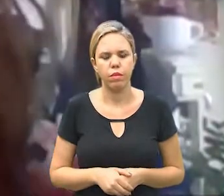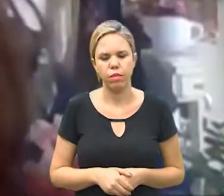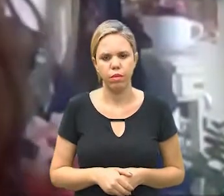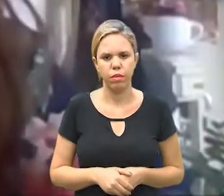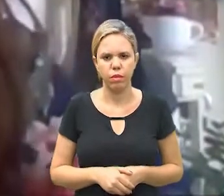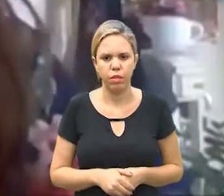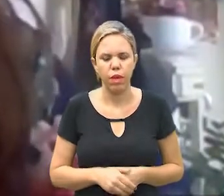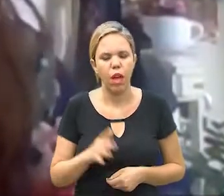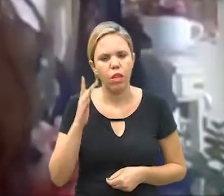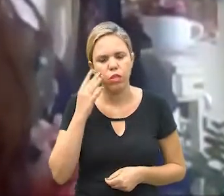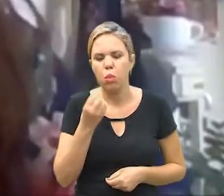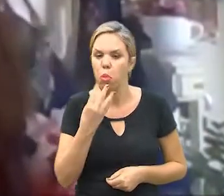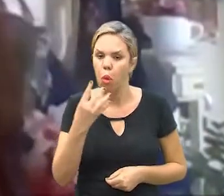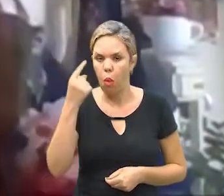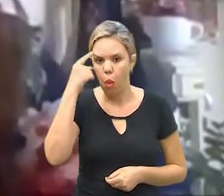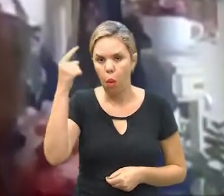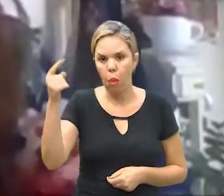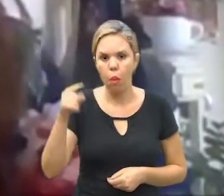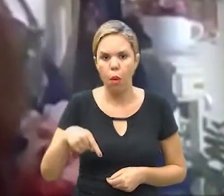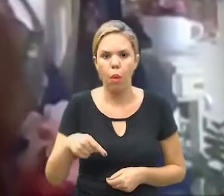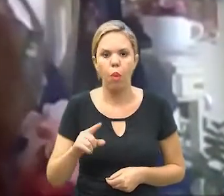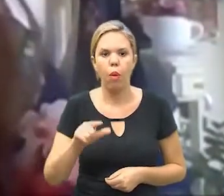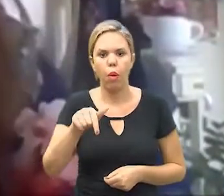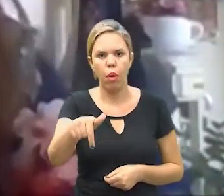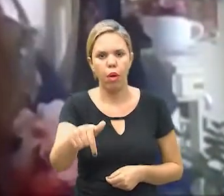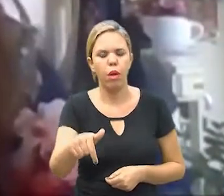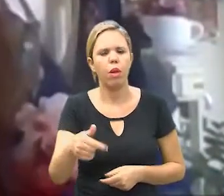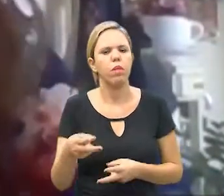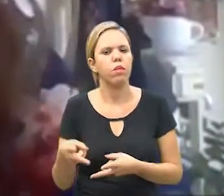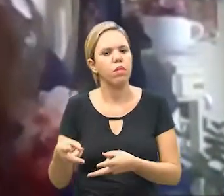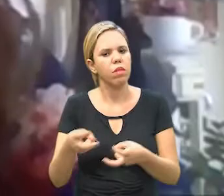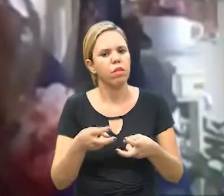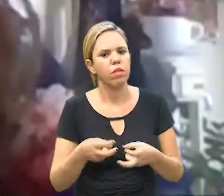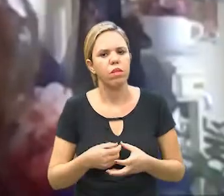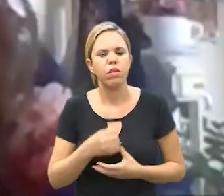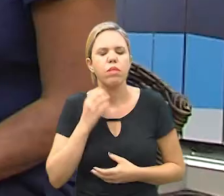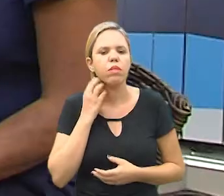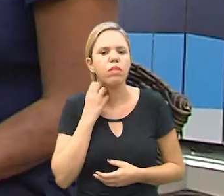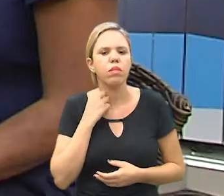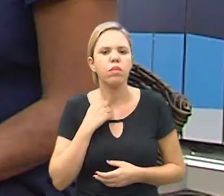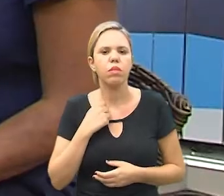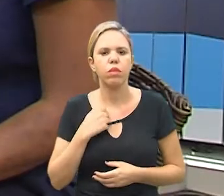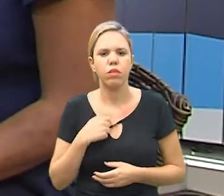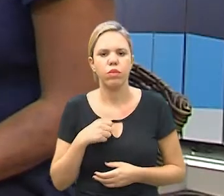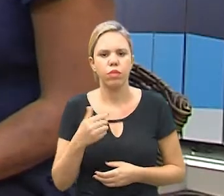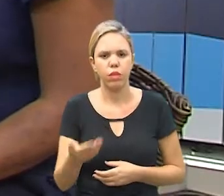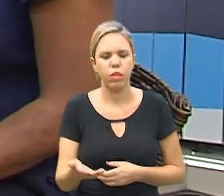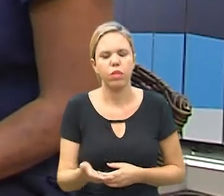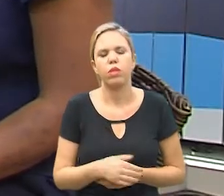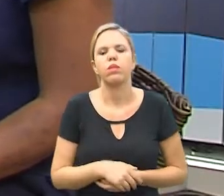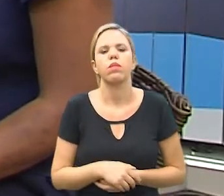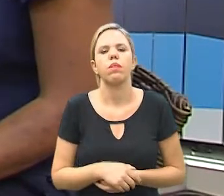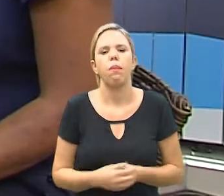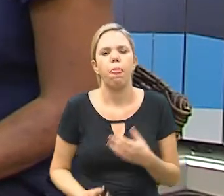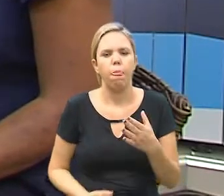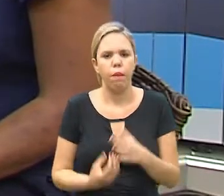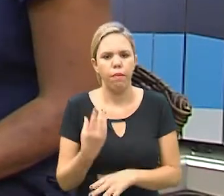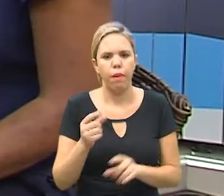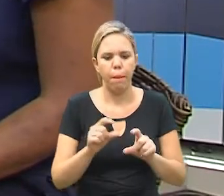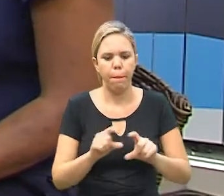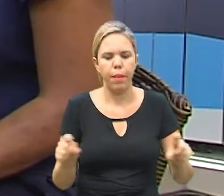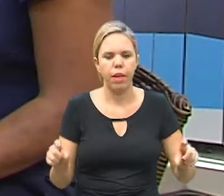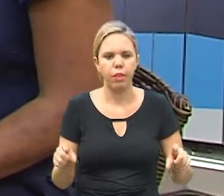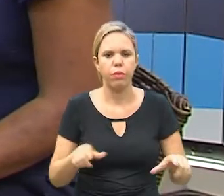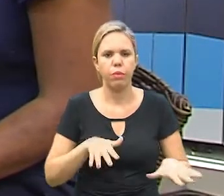ela achou boa a ideia. Depois que ela percebeu que ao você formar a sigla